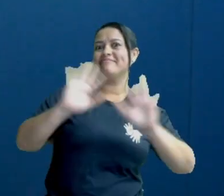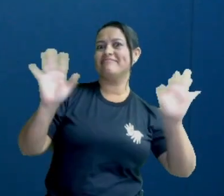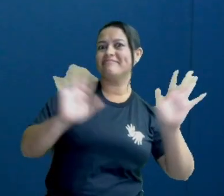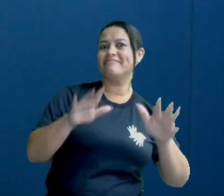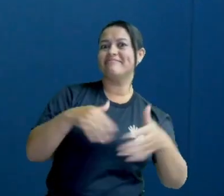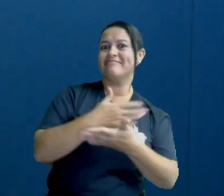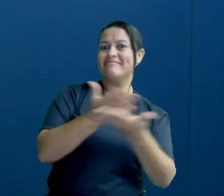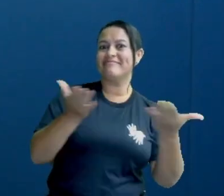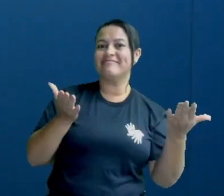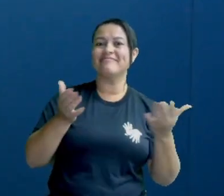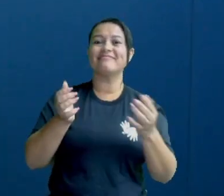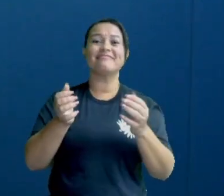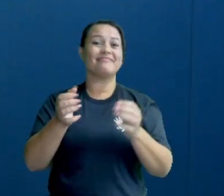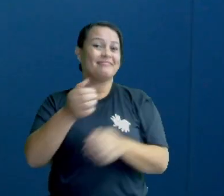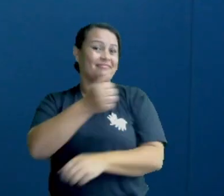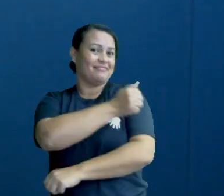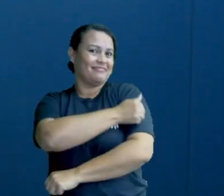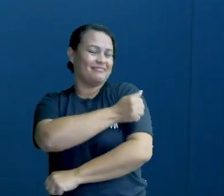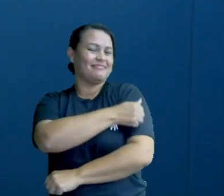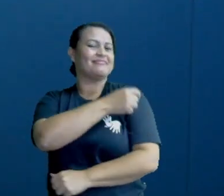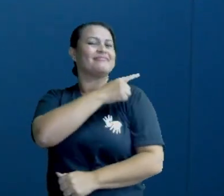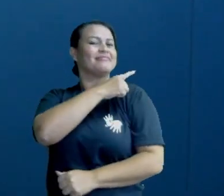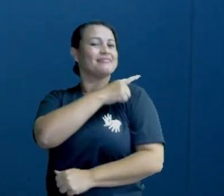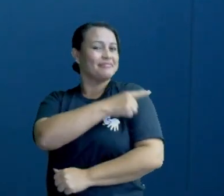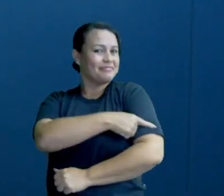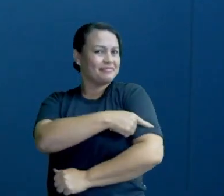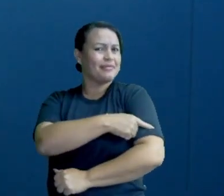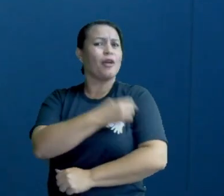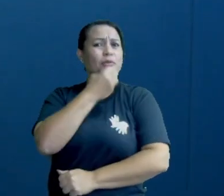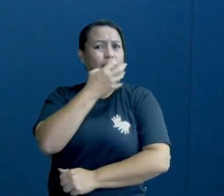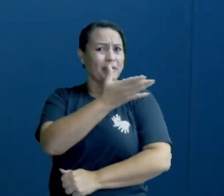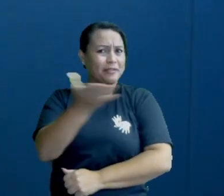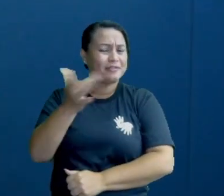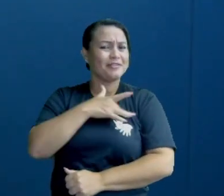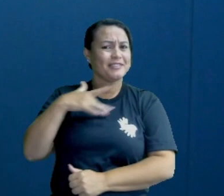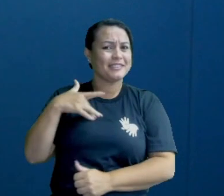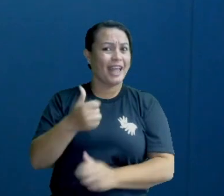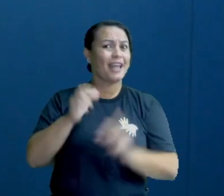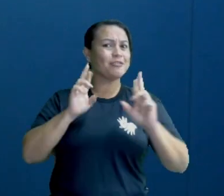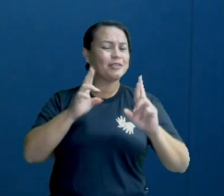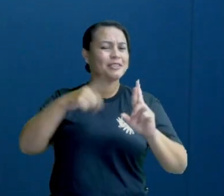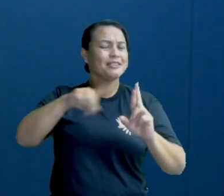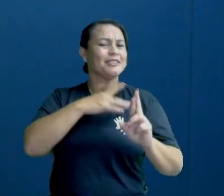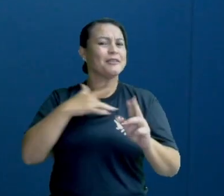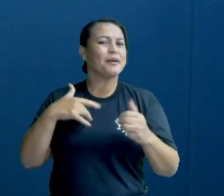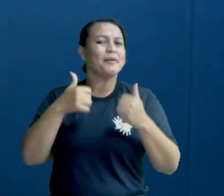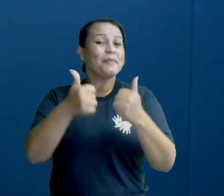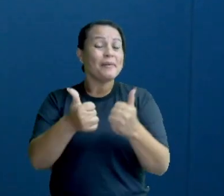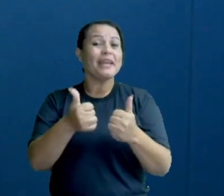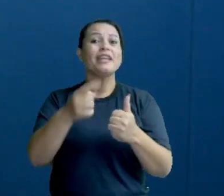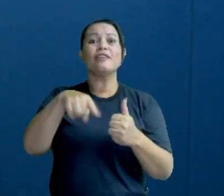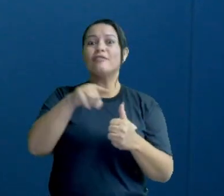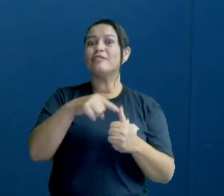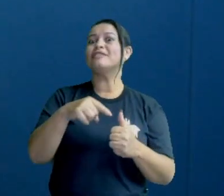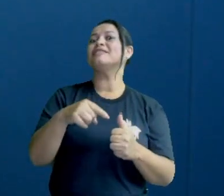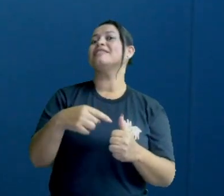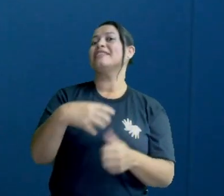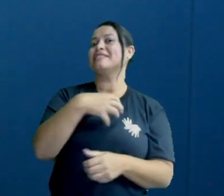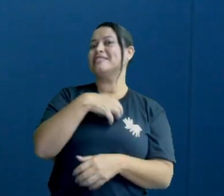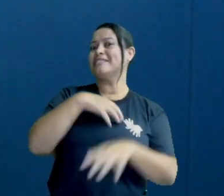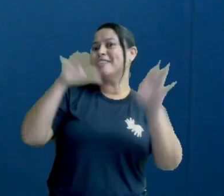Olá, turminha do primeiro ano! Tudo bom com vocês? Eu espero que vocês estejam bem e que vocês